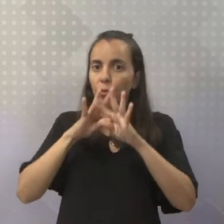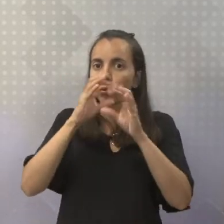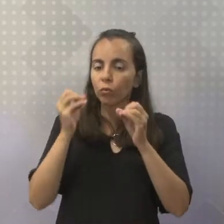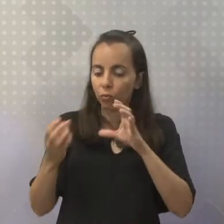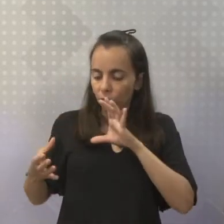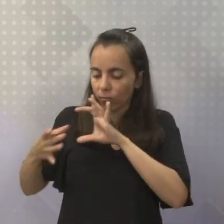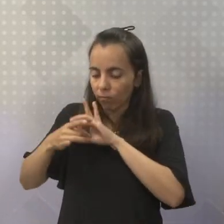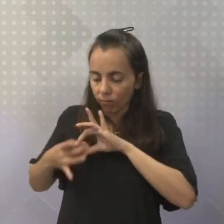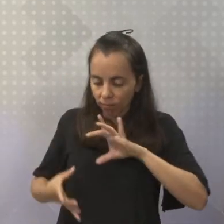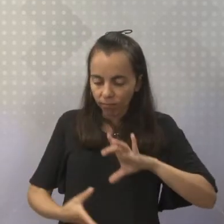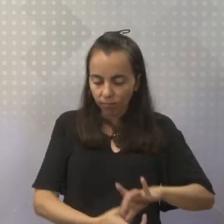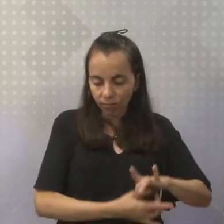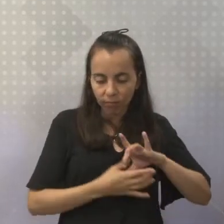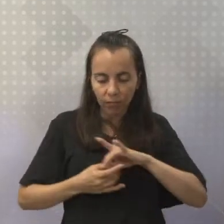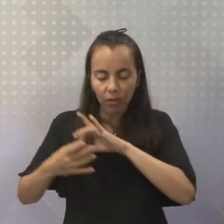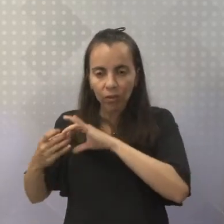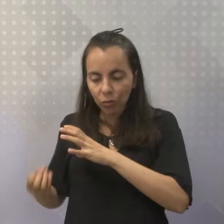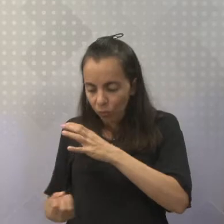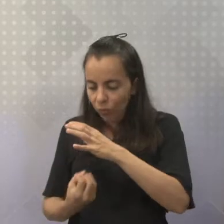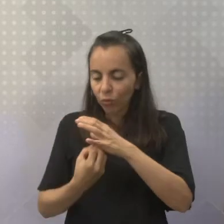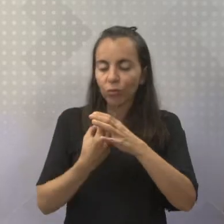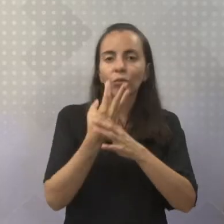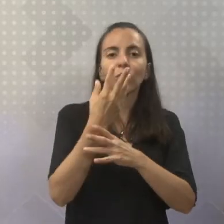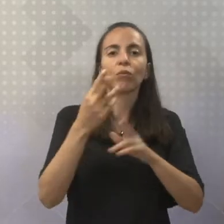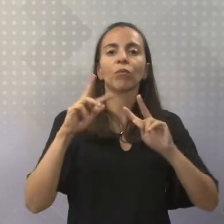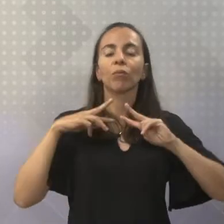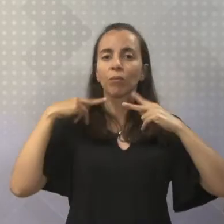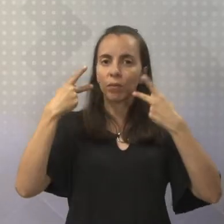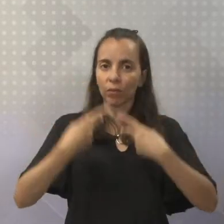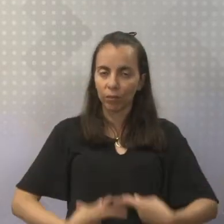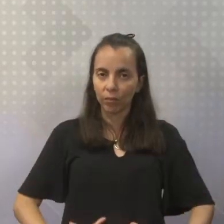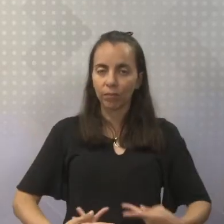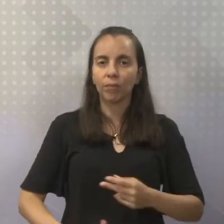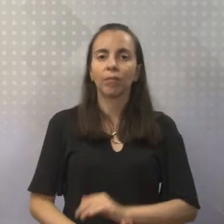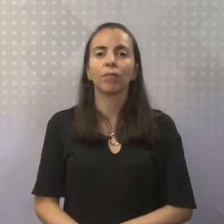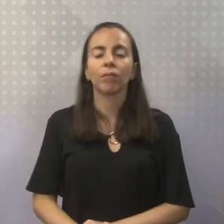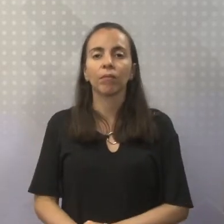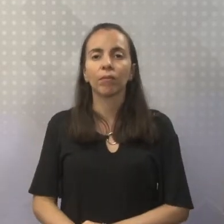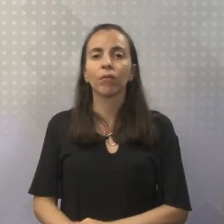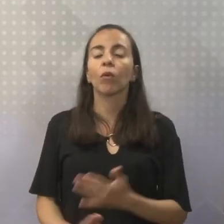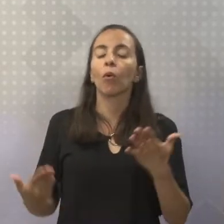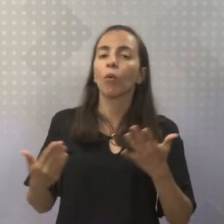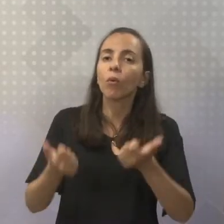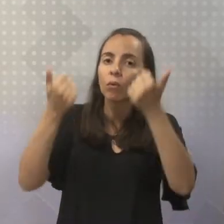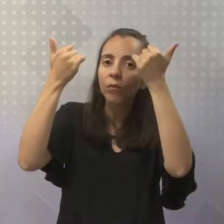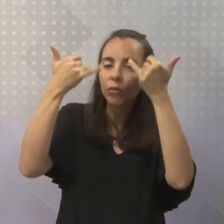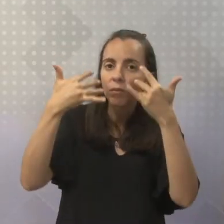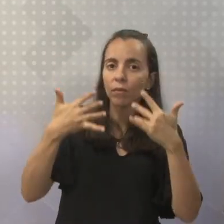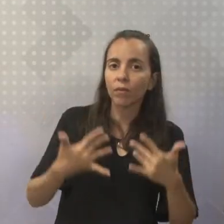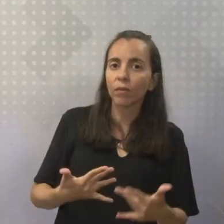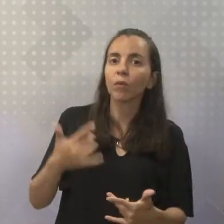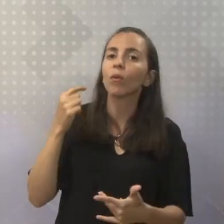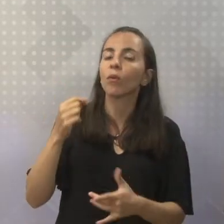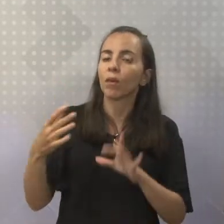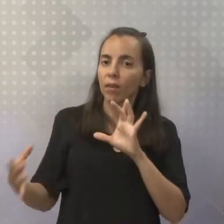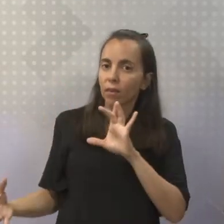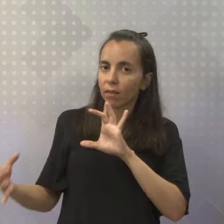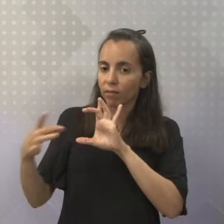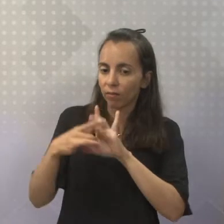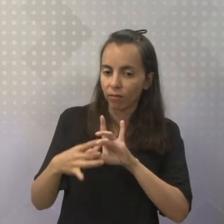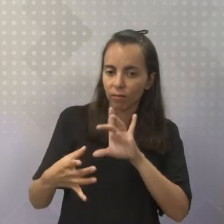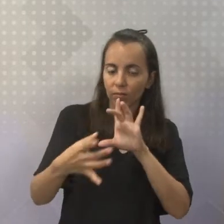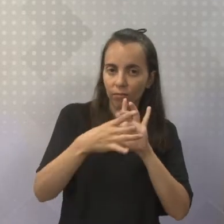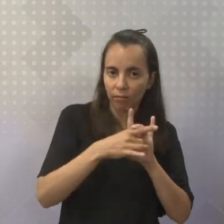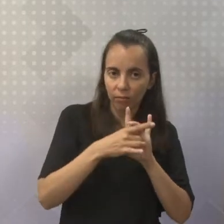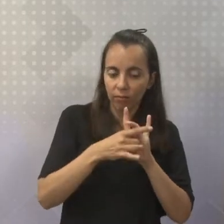juntos formam um organismo, uma pessoa, nós. E hoje a gente vai falar sobre a interação entre o